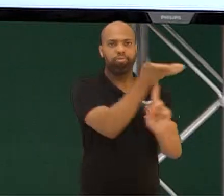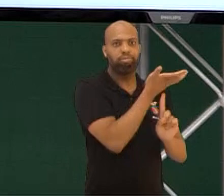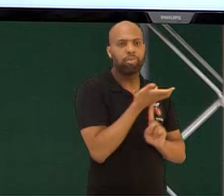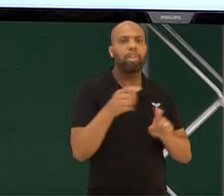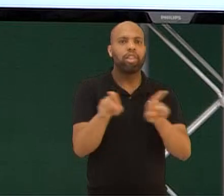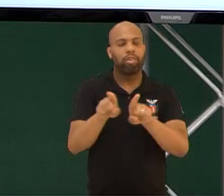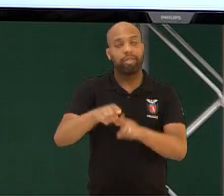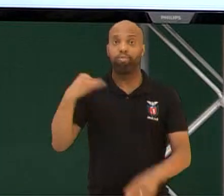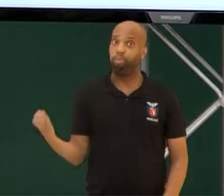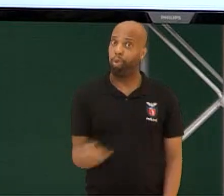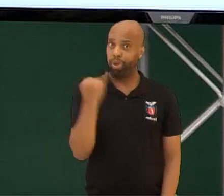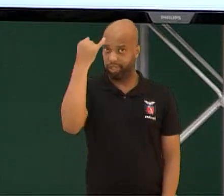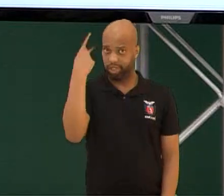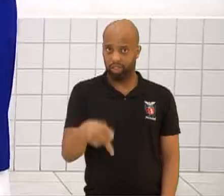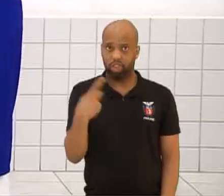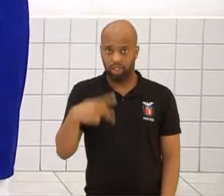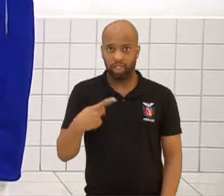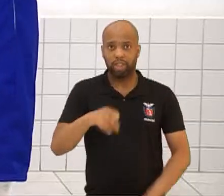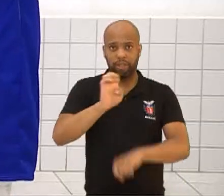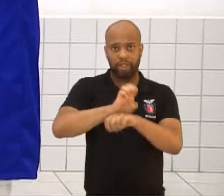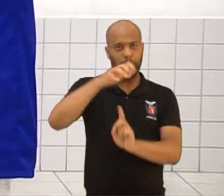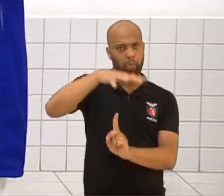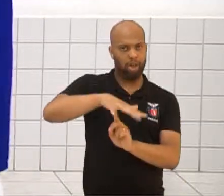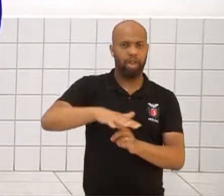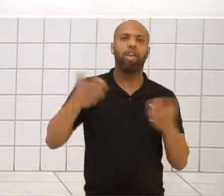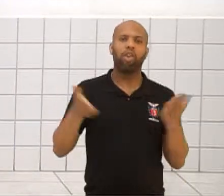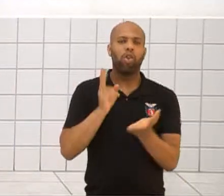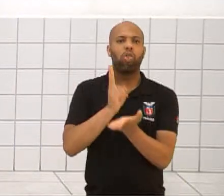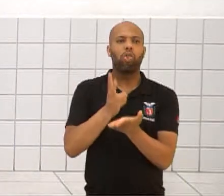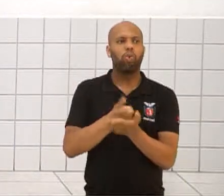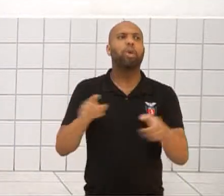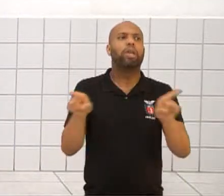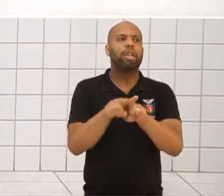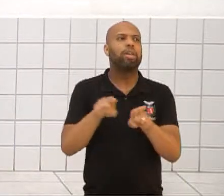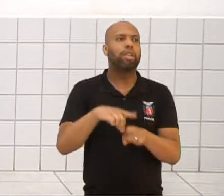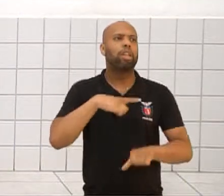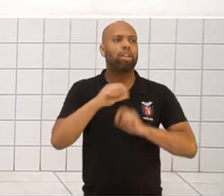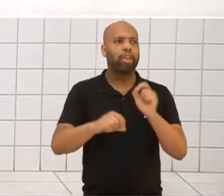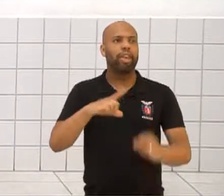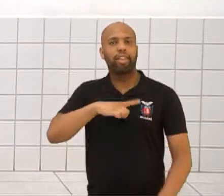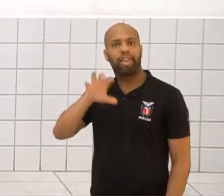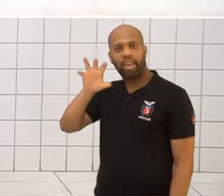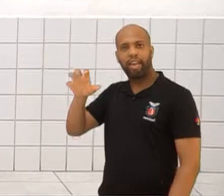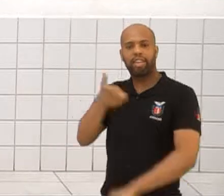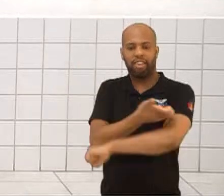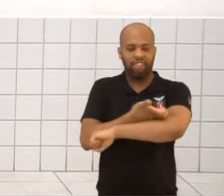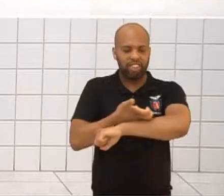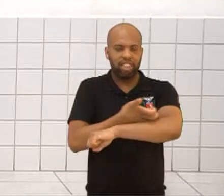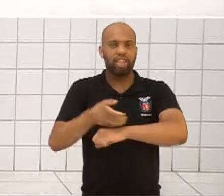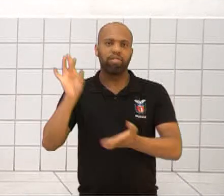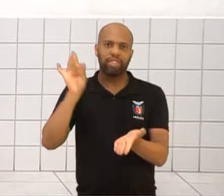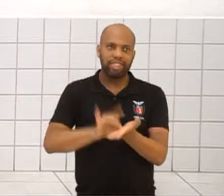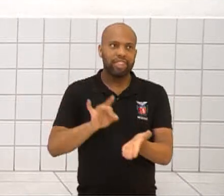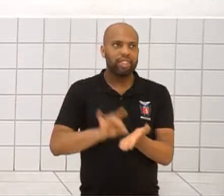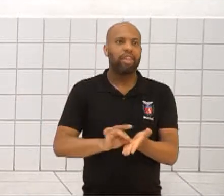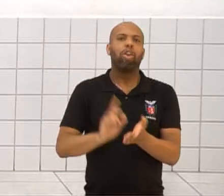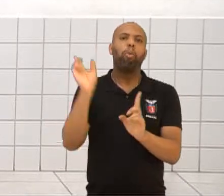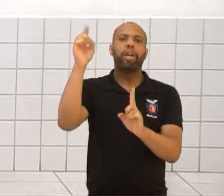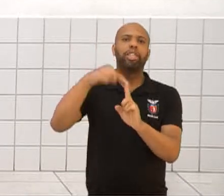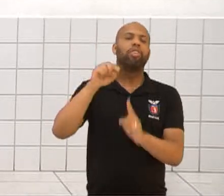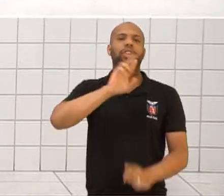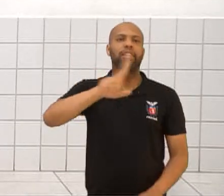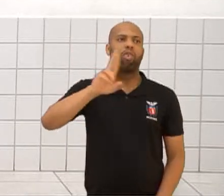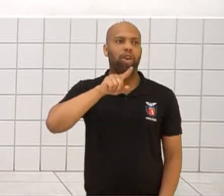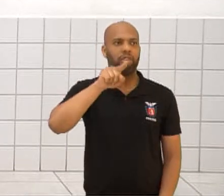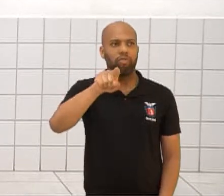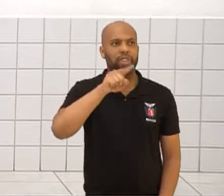importante no nosso estado. Isso, e na continuação, lógico que nós temos essa vegetação original, não há o intuito de vocês, e nem